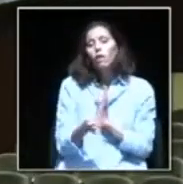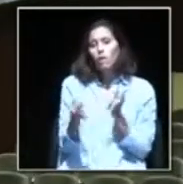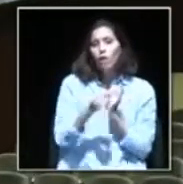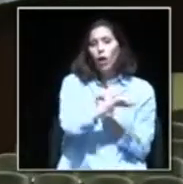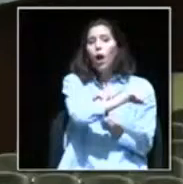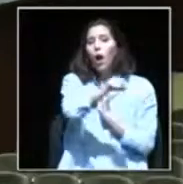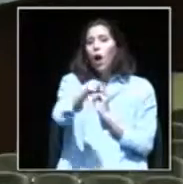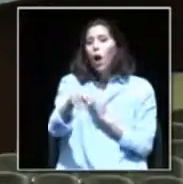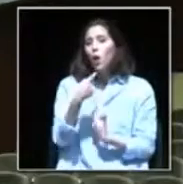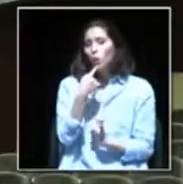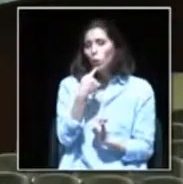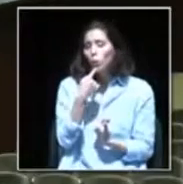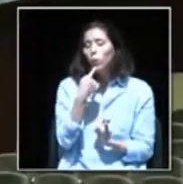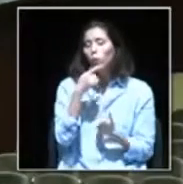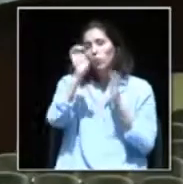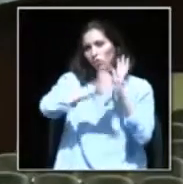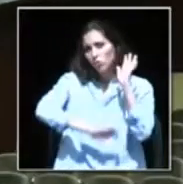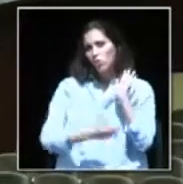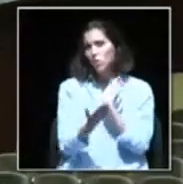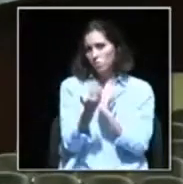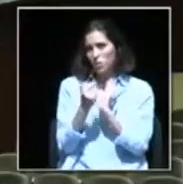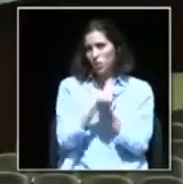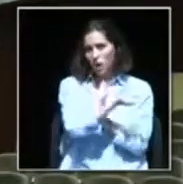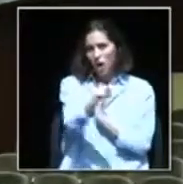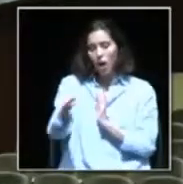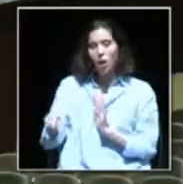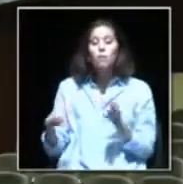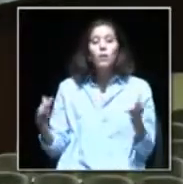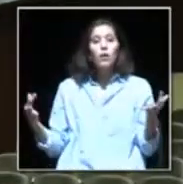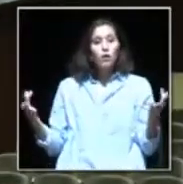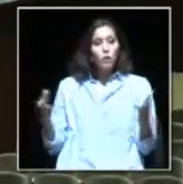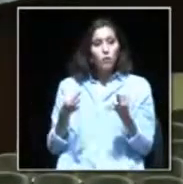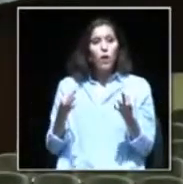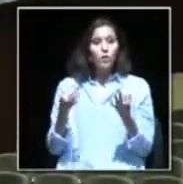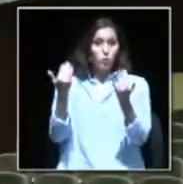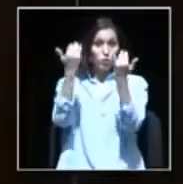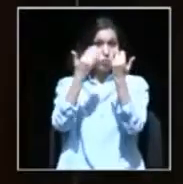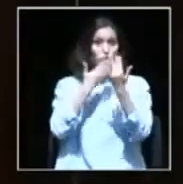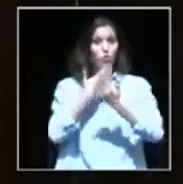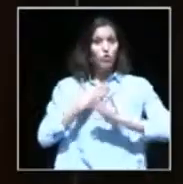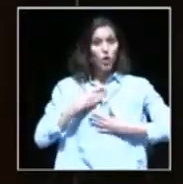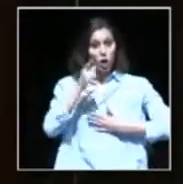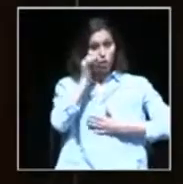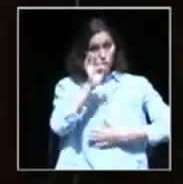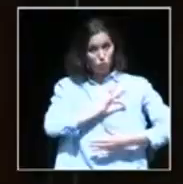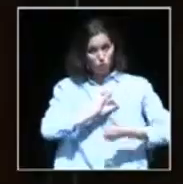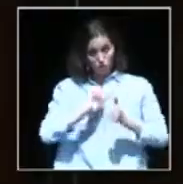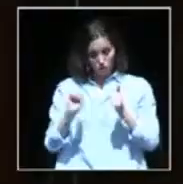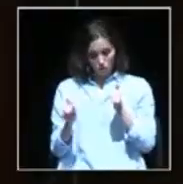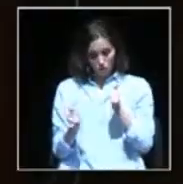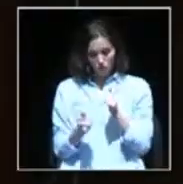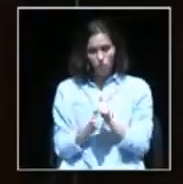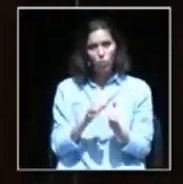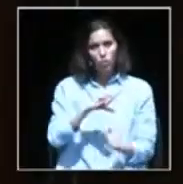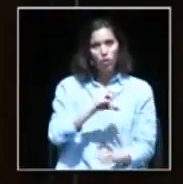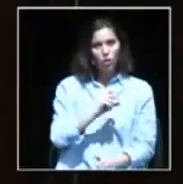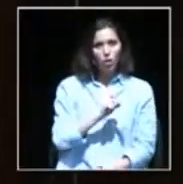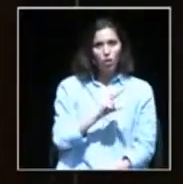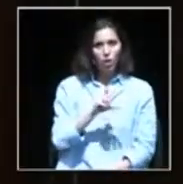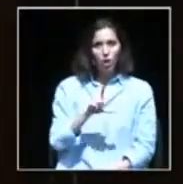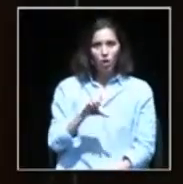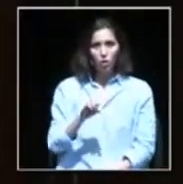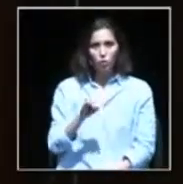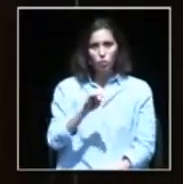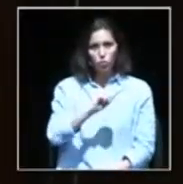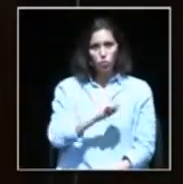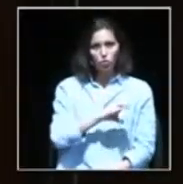de condições. Em relação à intervenção e às informações do Sr. Vereador Carlos Castro,